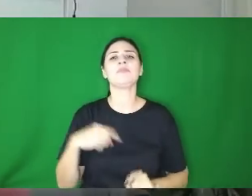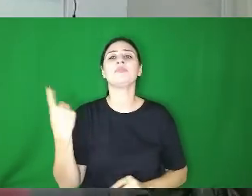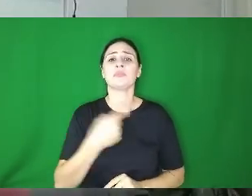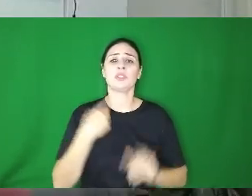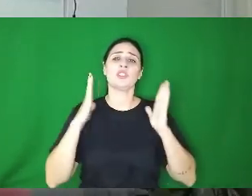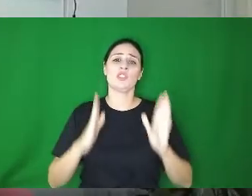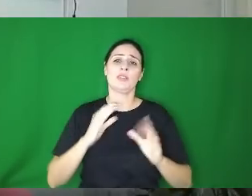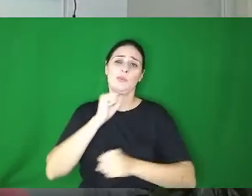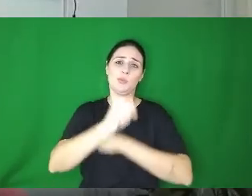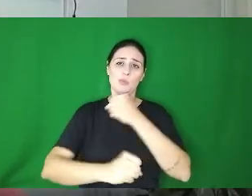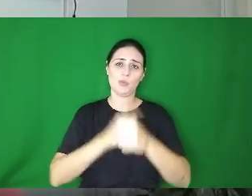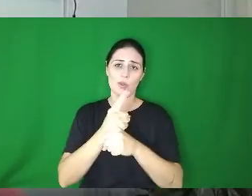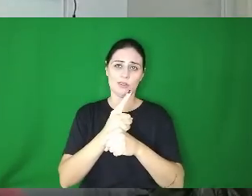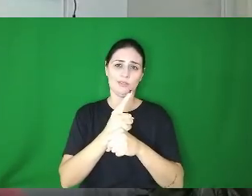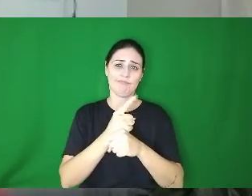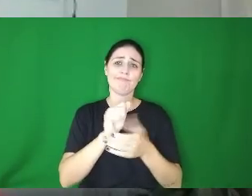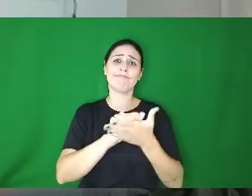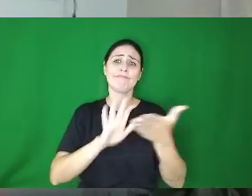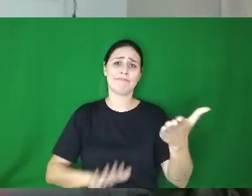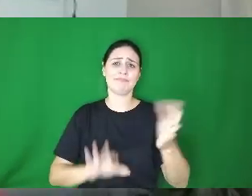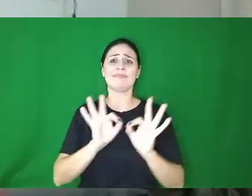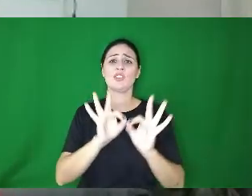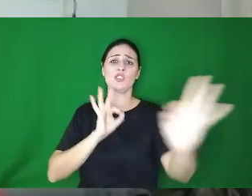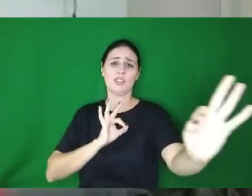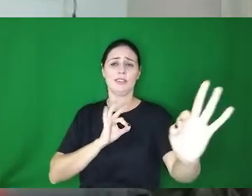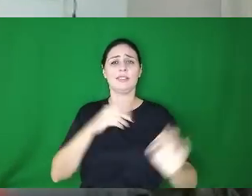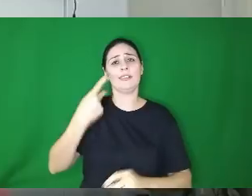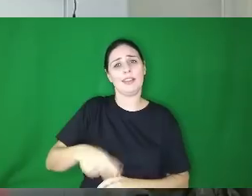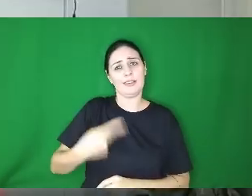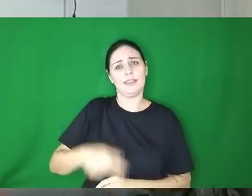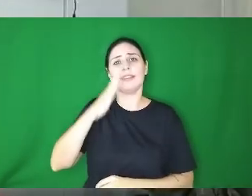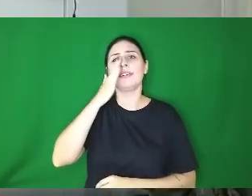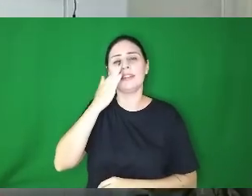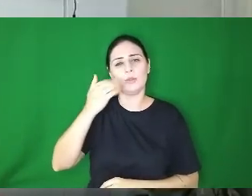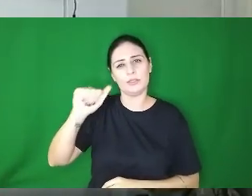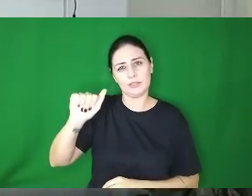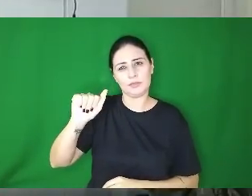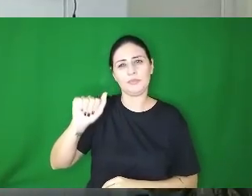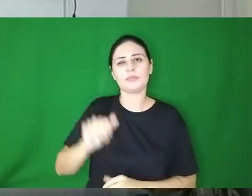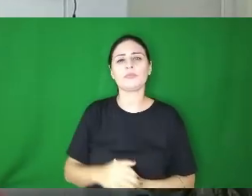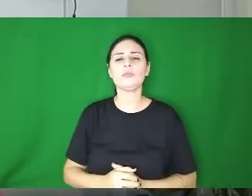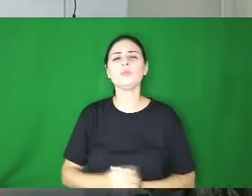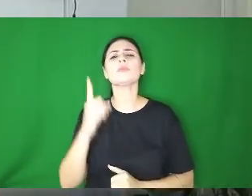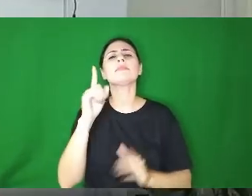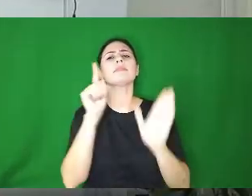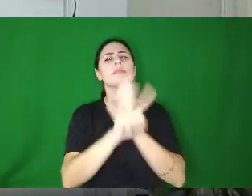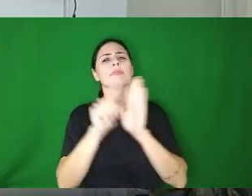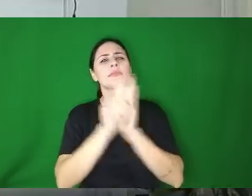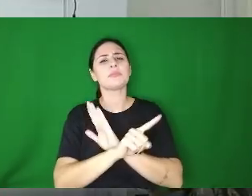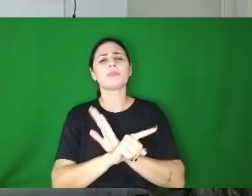currículo, alguns autores que a professora trabalhou, né, justamente para ter esse diálogo, caso haja necessidade